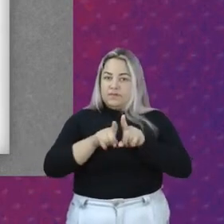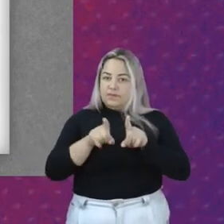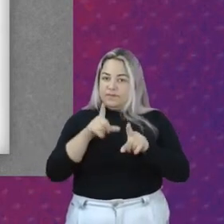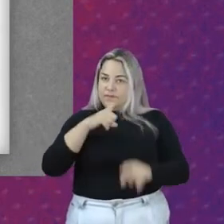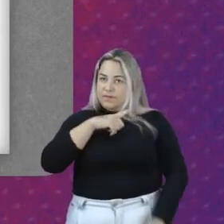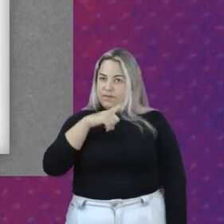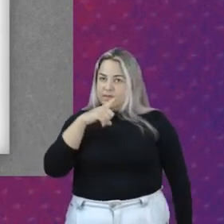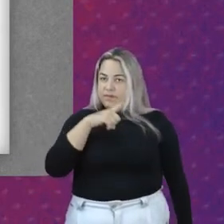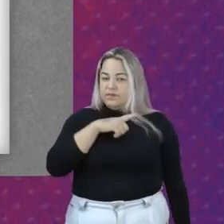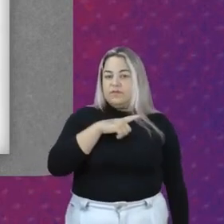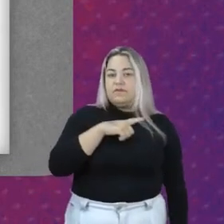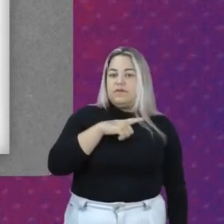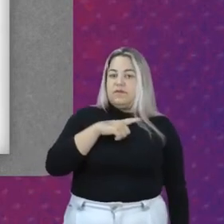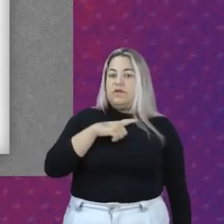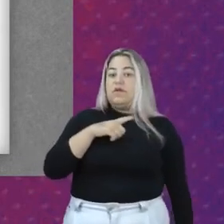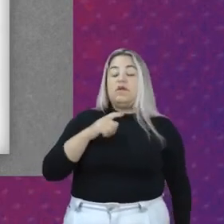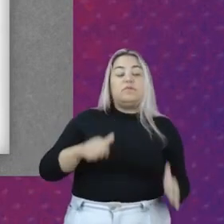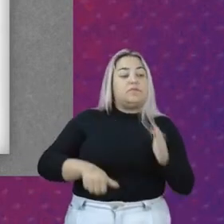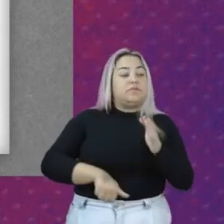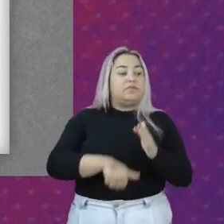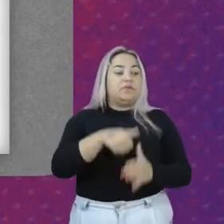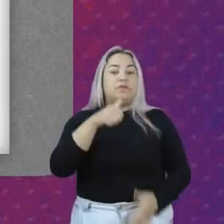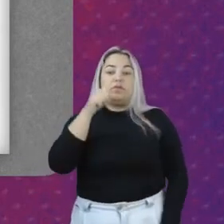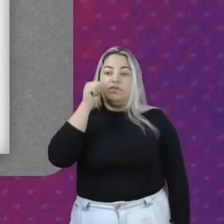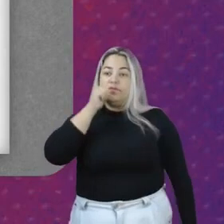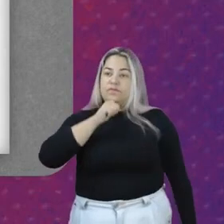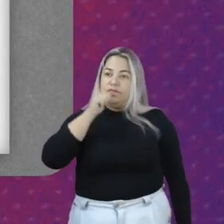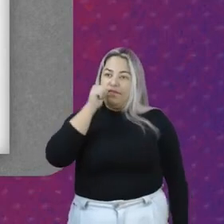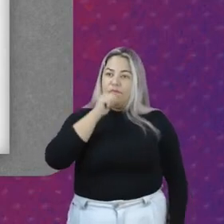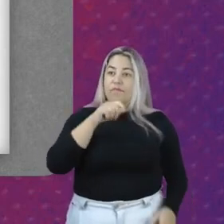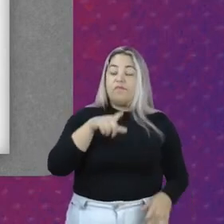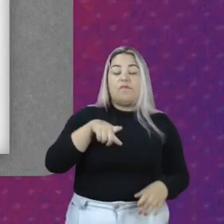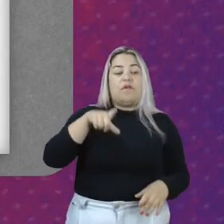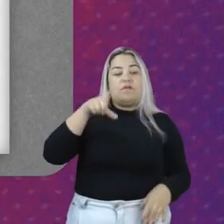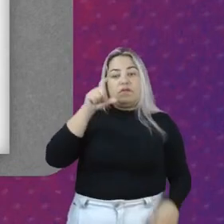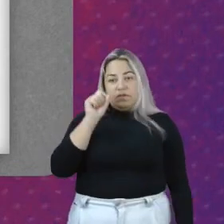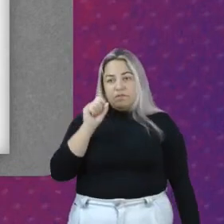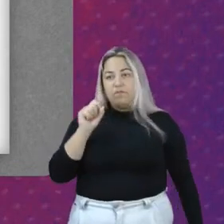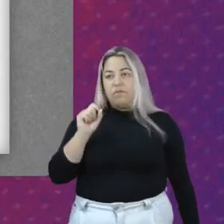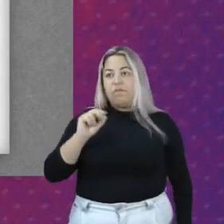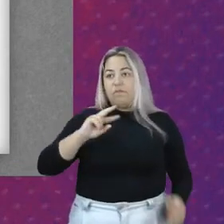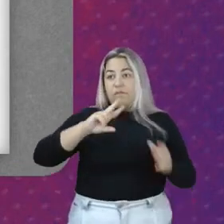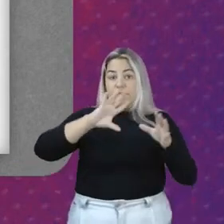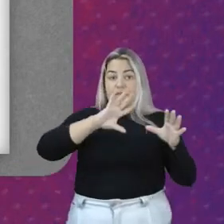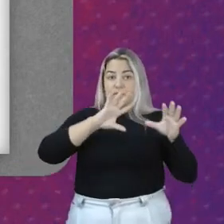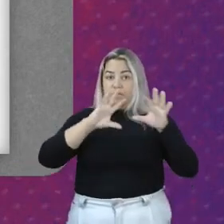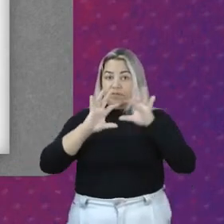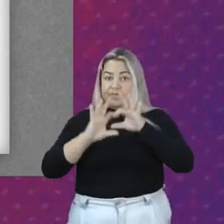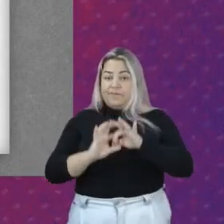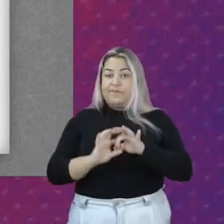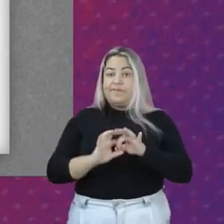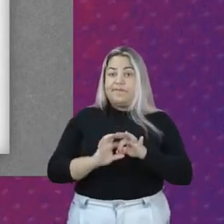e aí as primeiras mulheres a serem eleitas eram nesse contexto, né, de